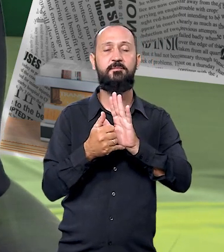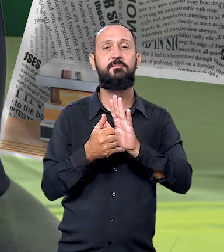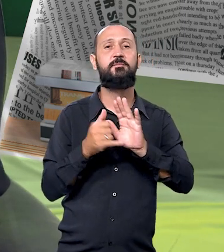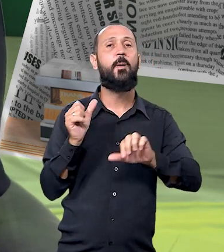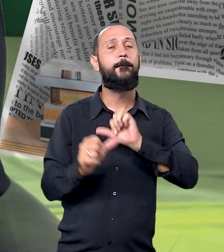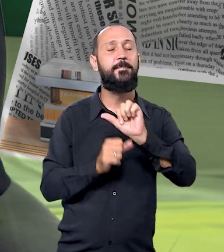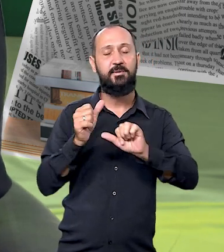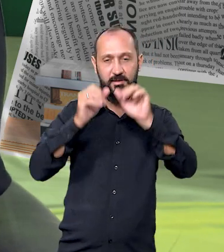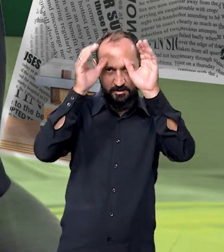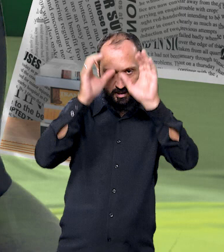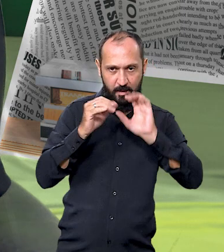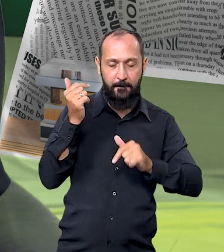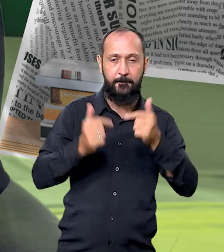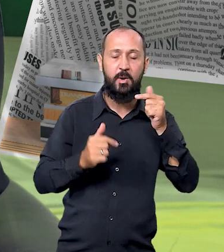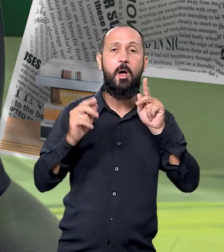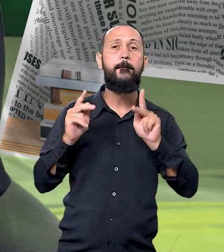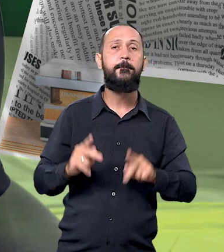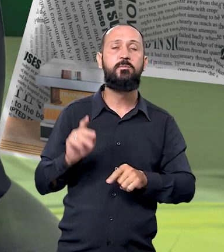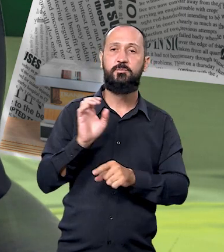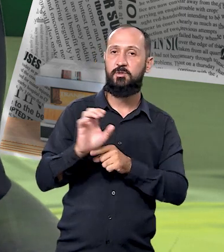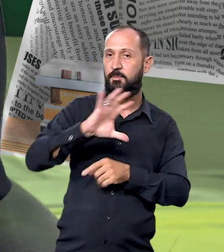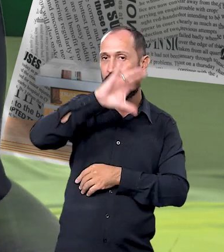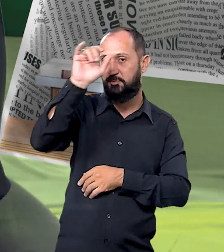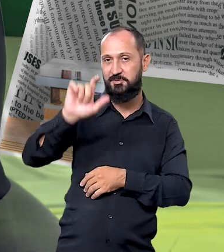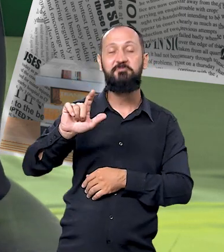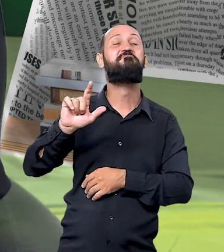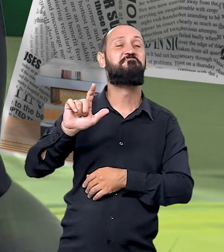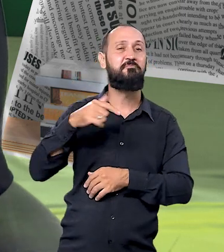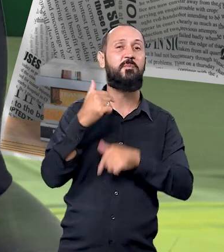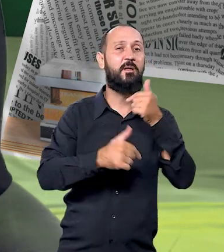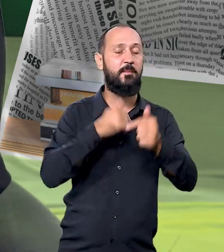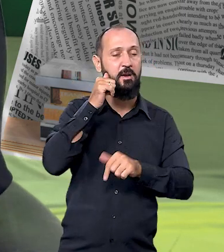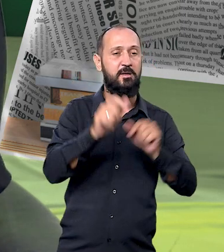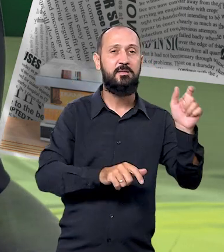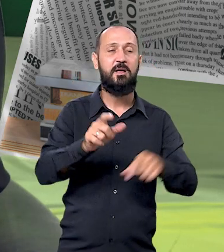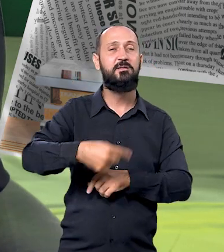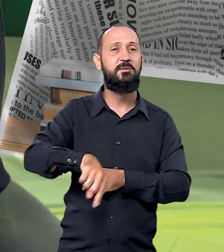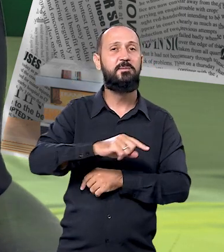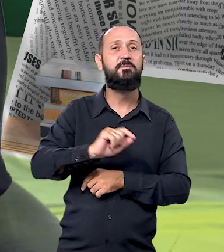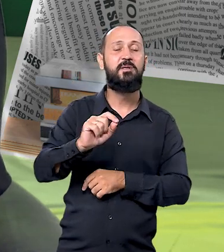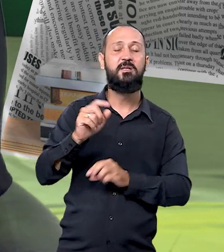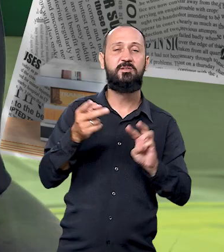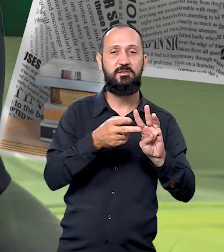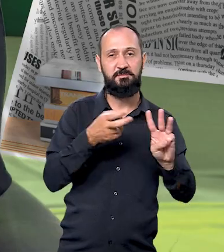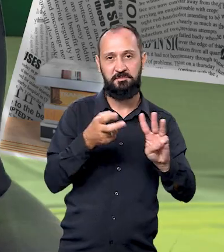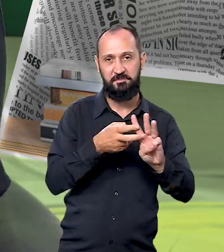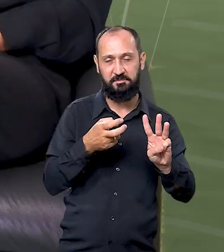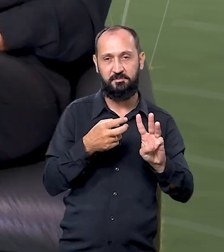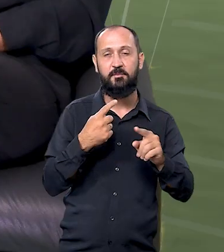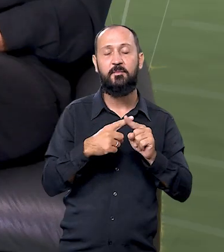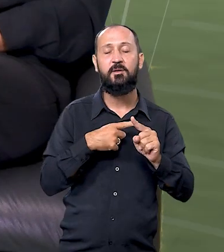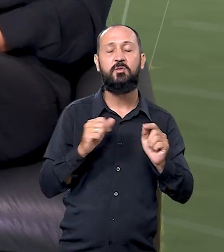né, de tornar a cidadania política pública do Estado do Mato Grosso do Sul, com o trabalho das mulheres, inclusive as mulheres